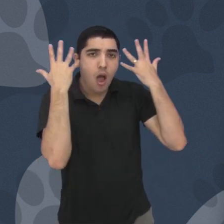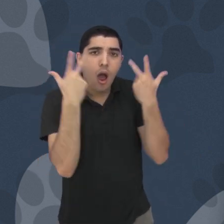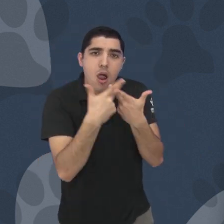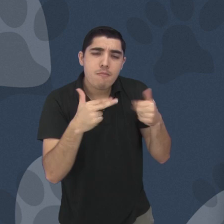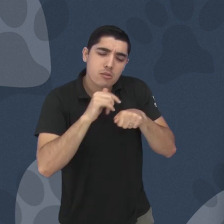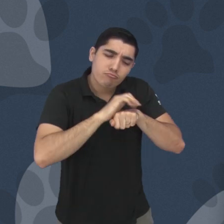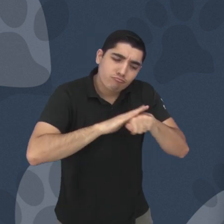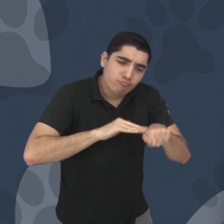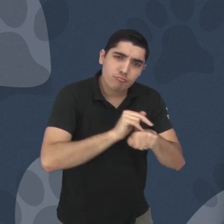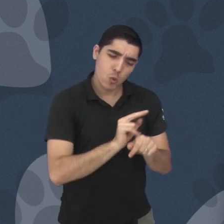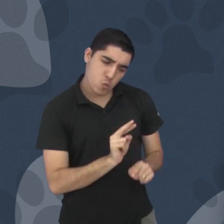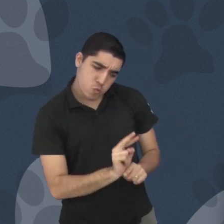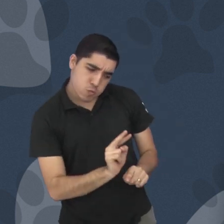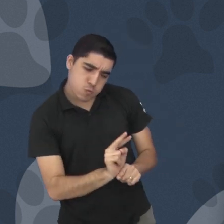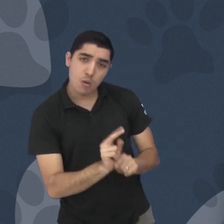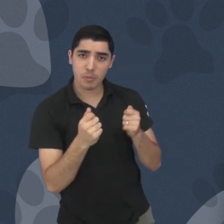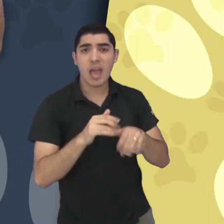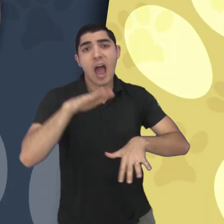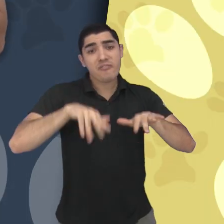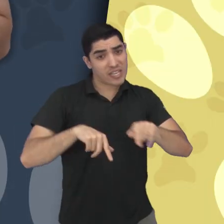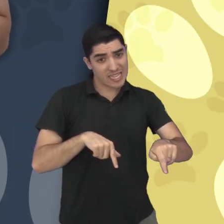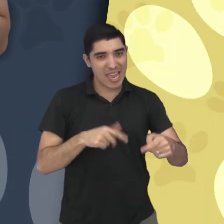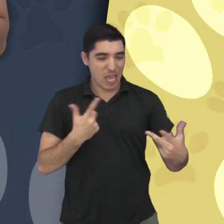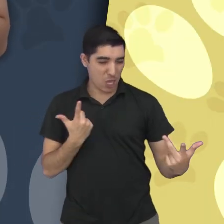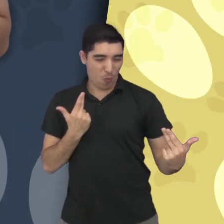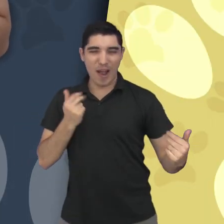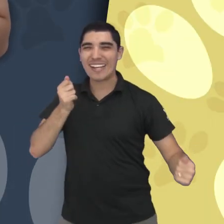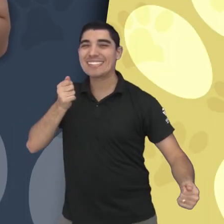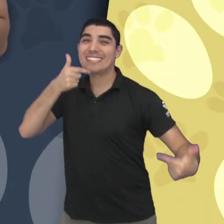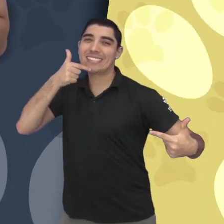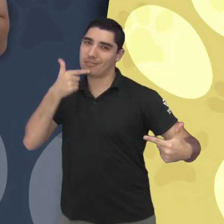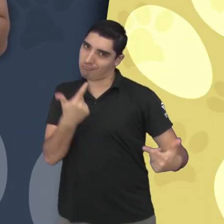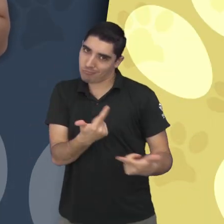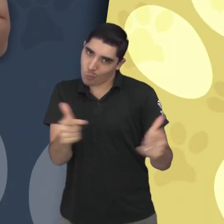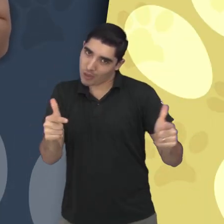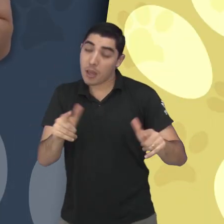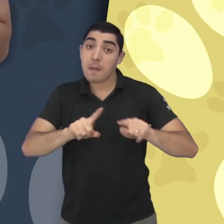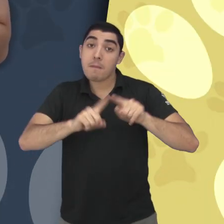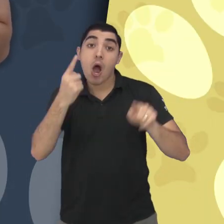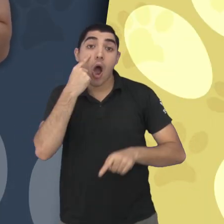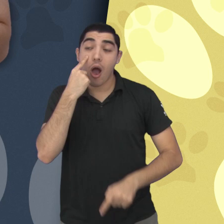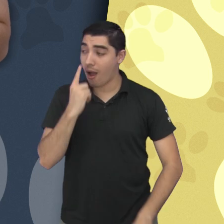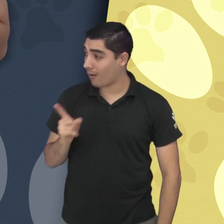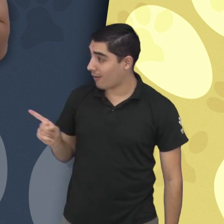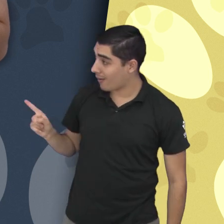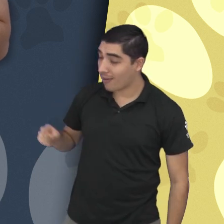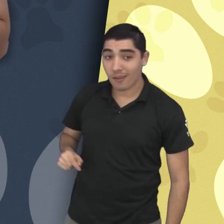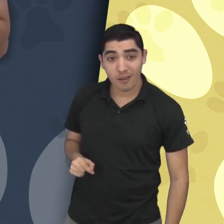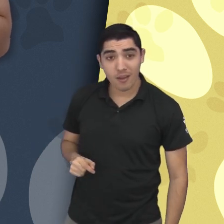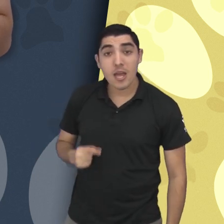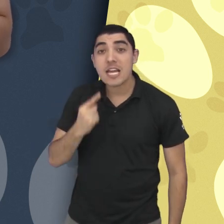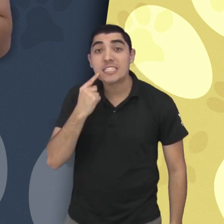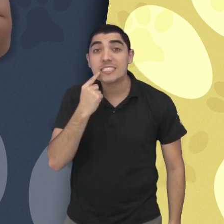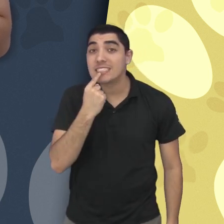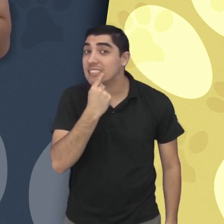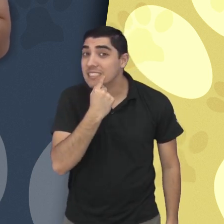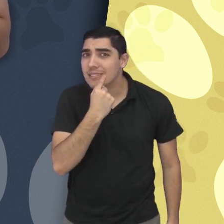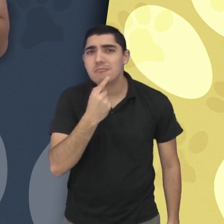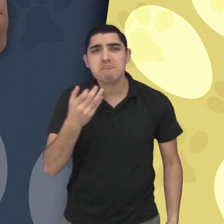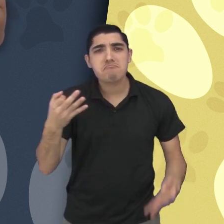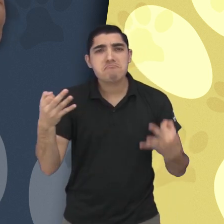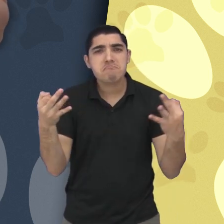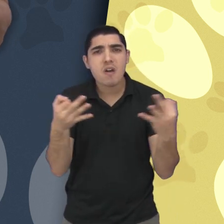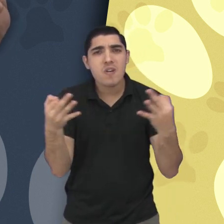não sorriam assim, do jeito que a gente faz. Este doguinho aqui, ó, por exemplo, tá com uns dentinhos super